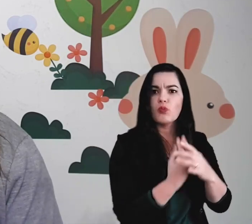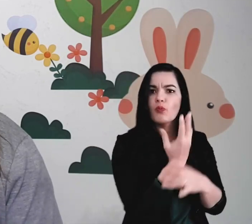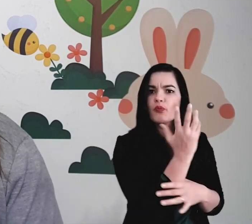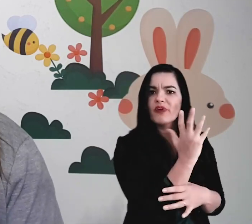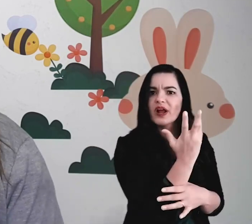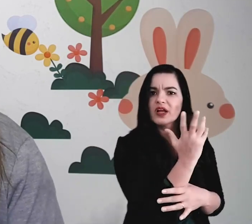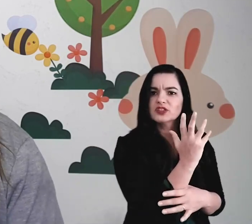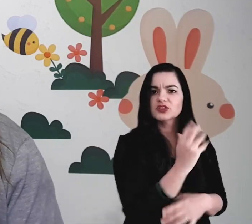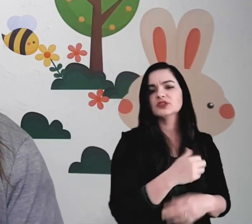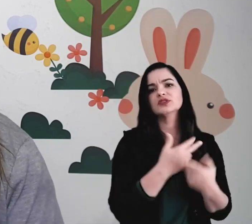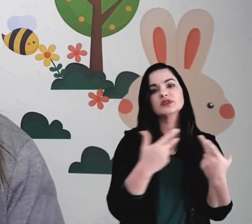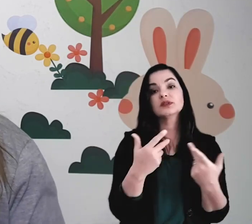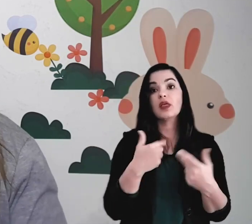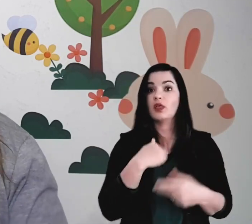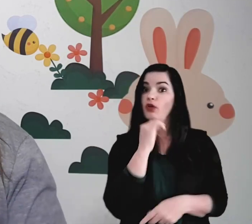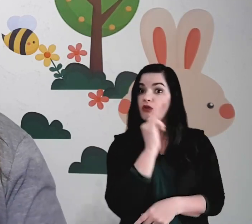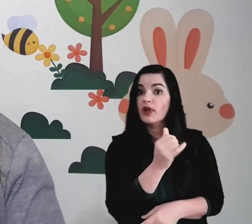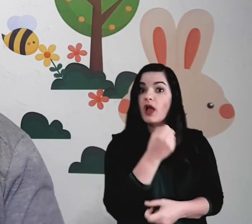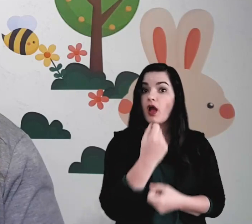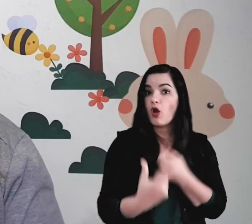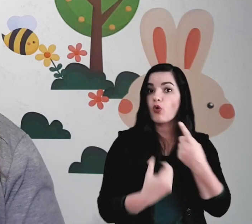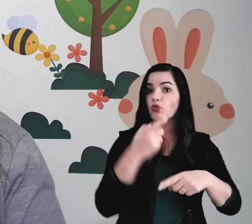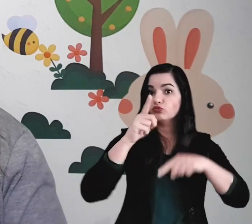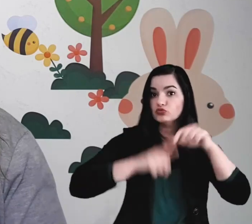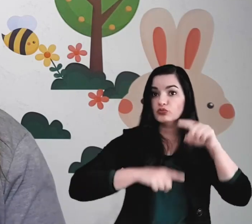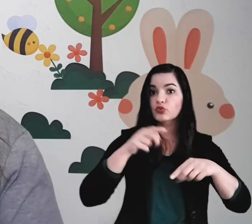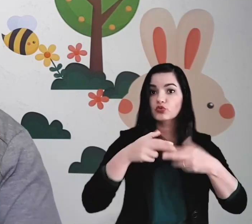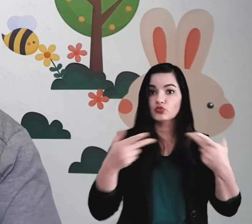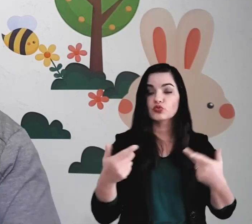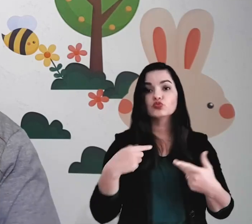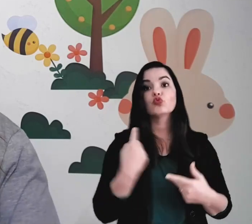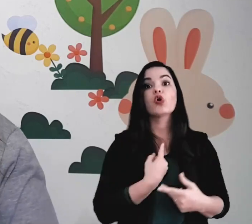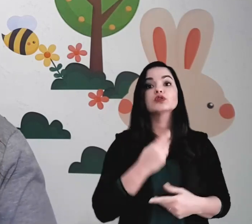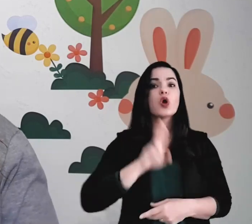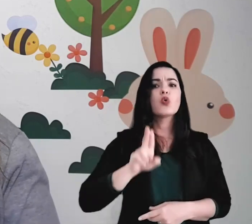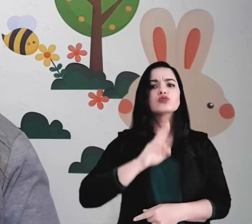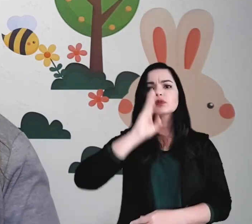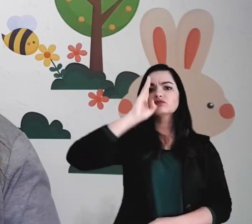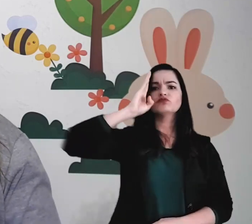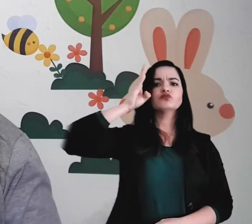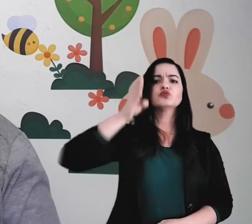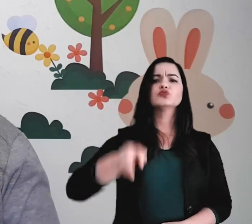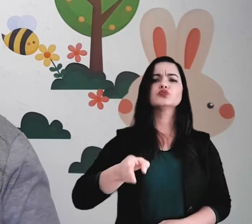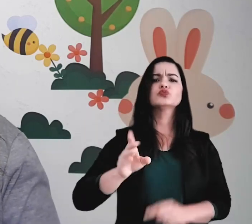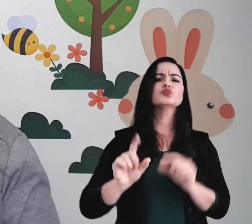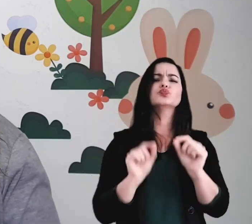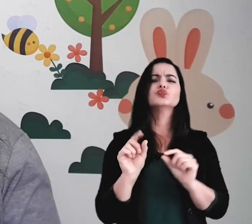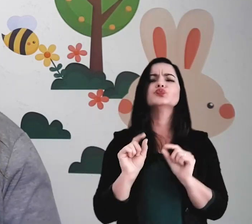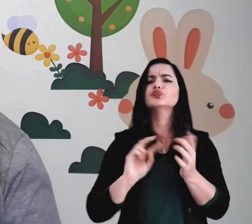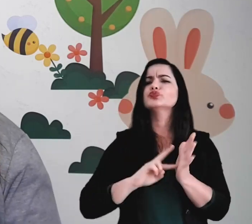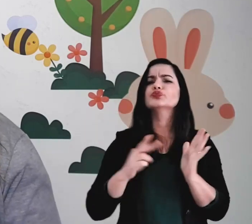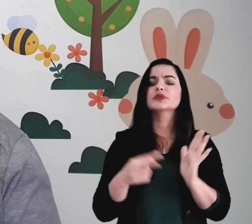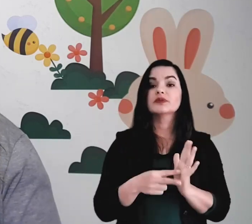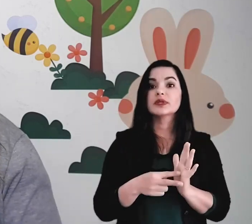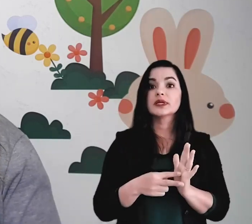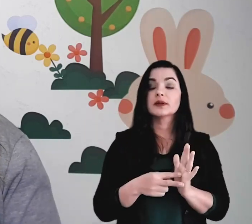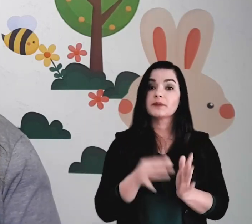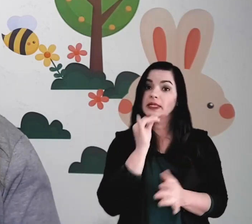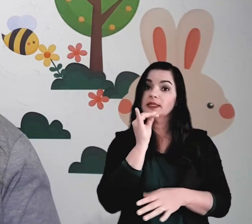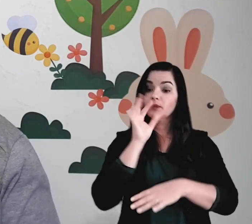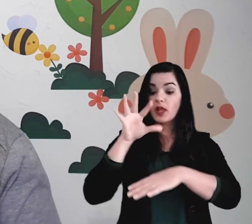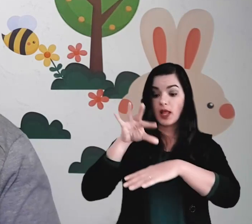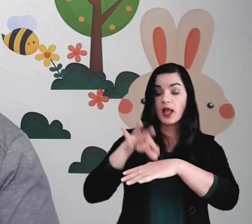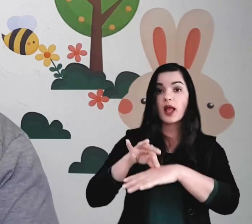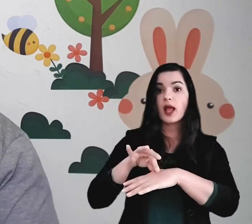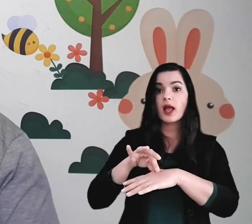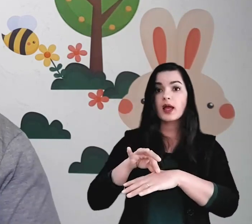desses produtos, eles são de uso direto. Nós consumimos diretamente, por exemplo, a carne, né,